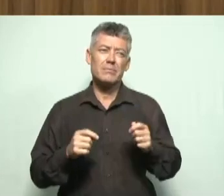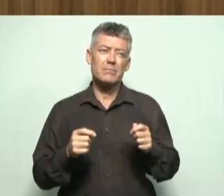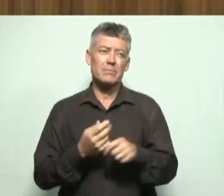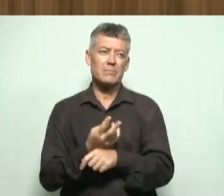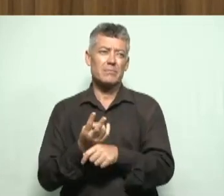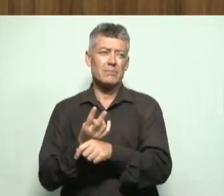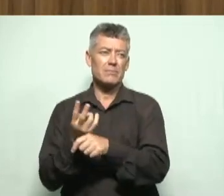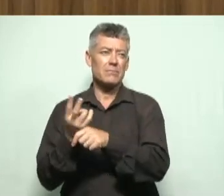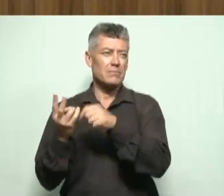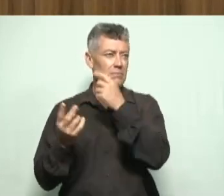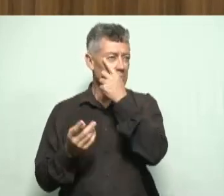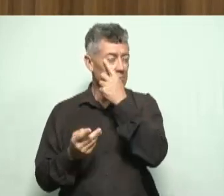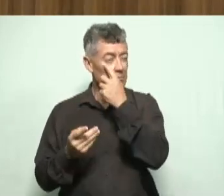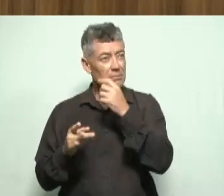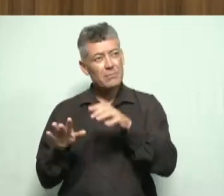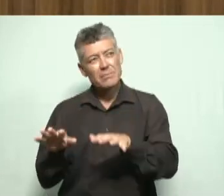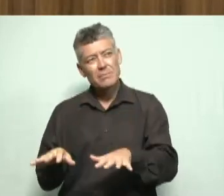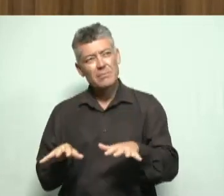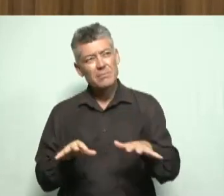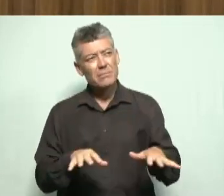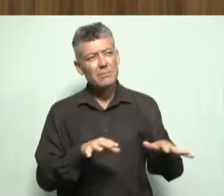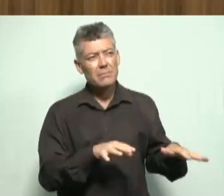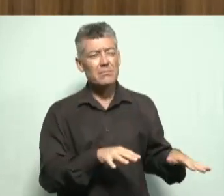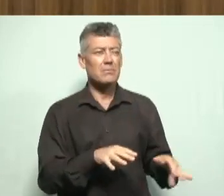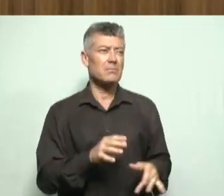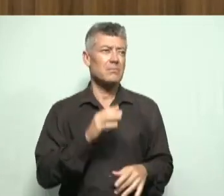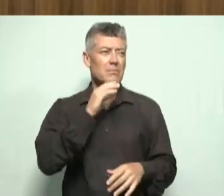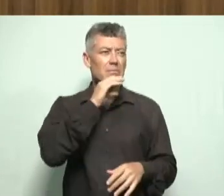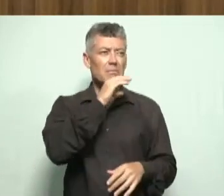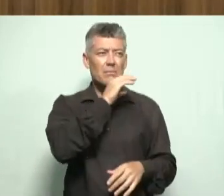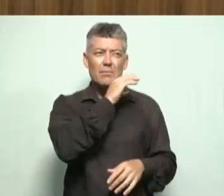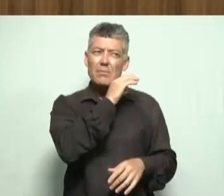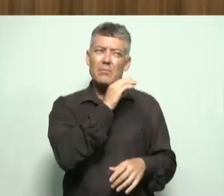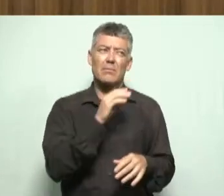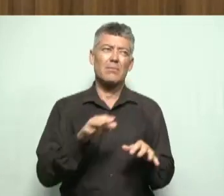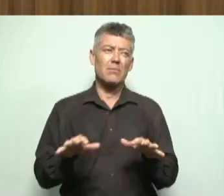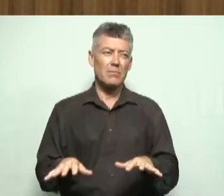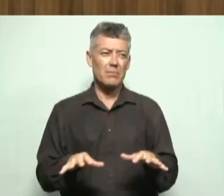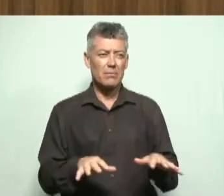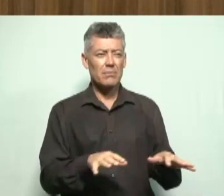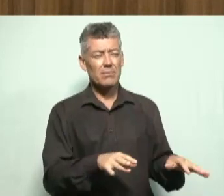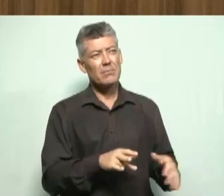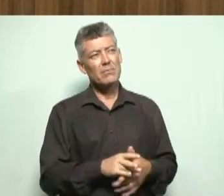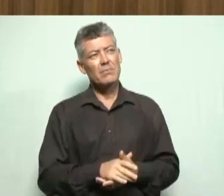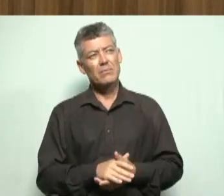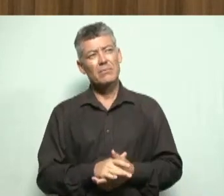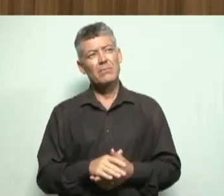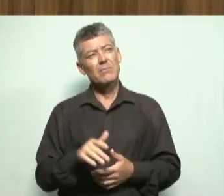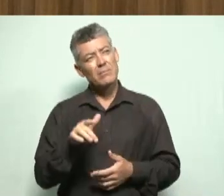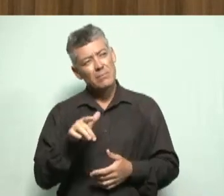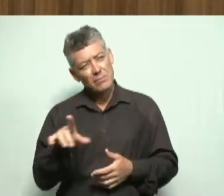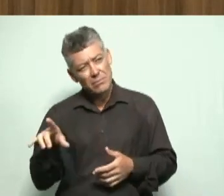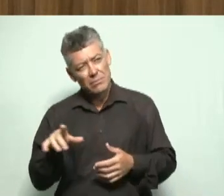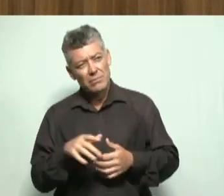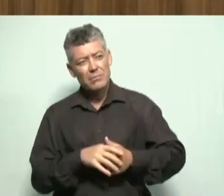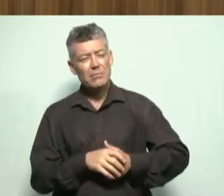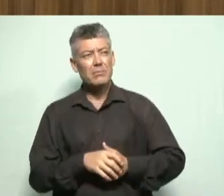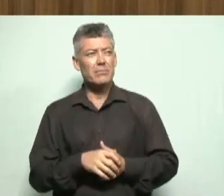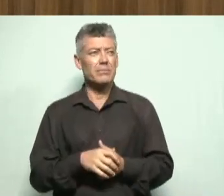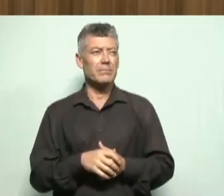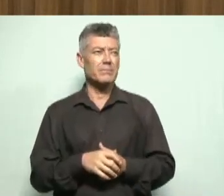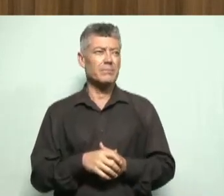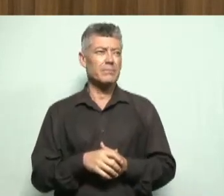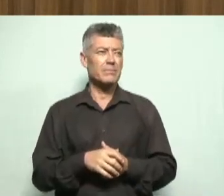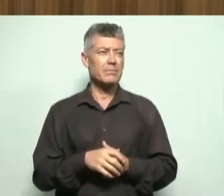buscar amenizar as consequências do aquecimento global. Além desses investimentos